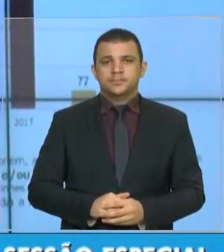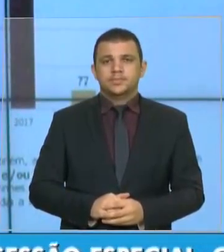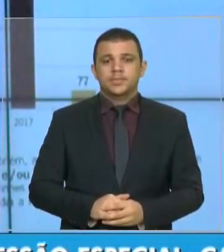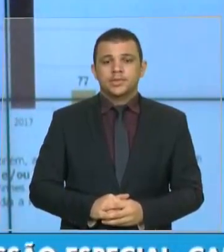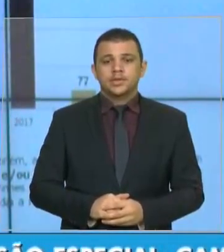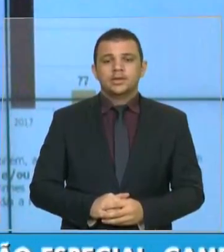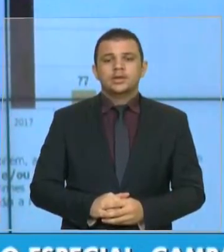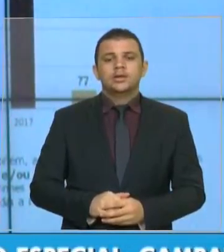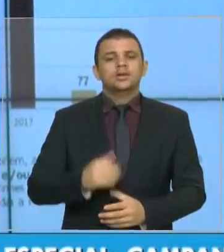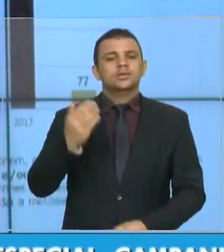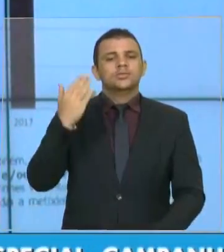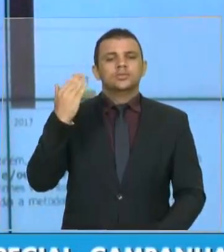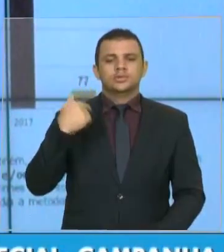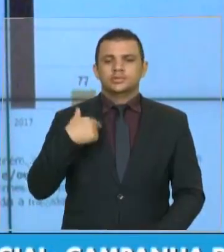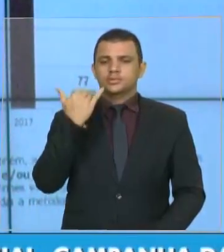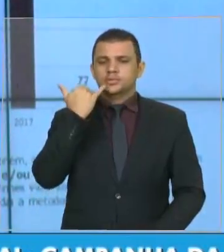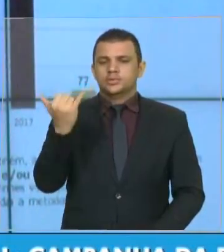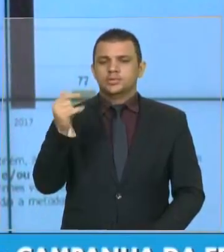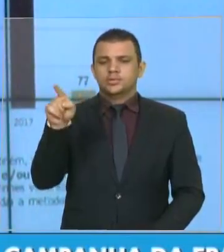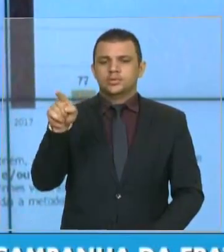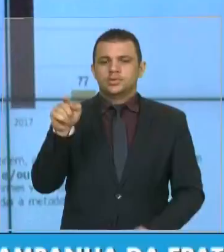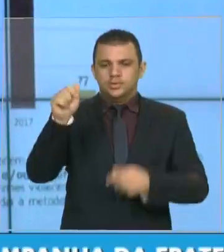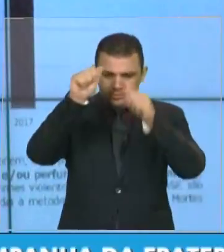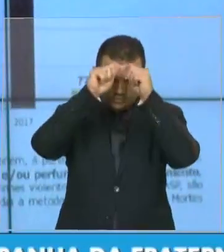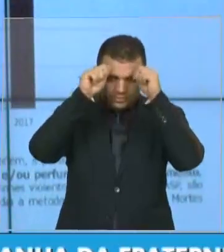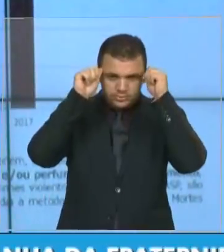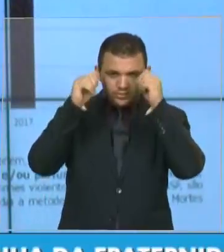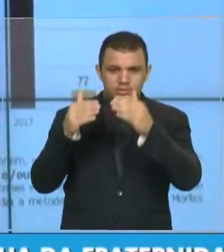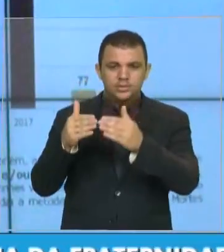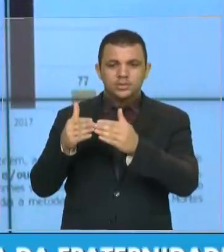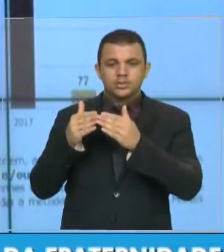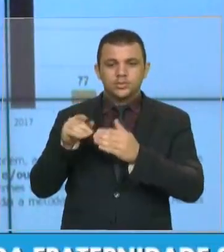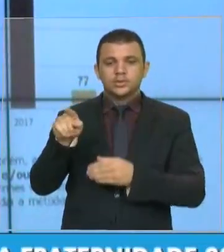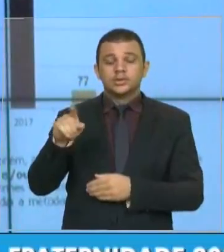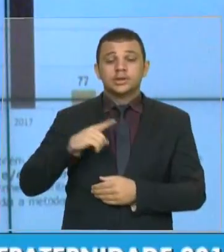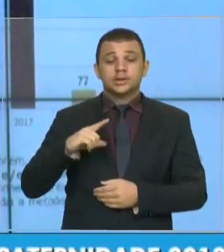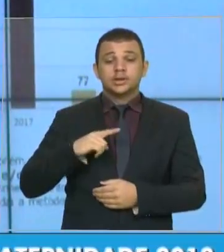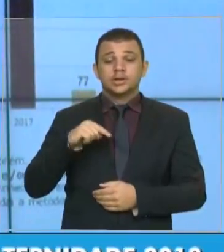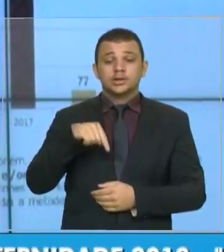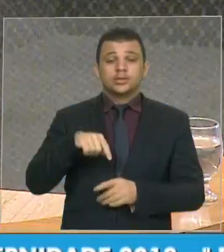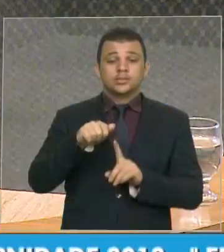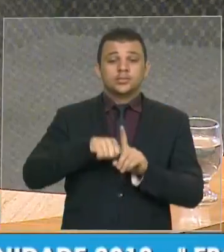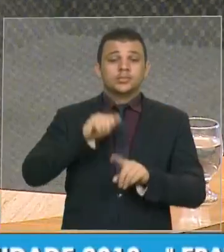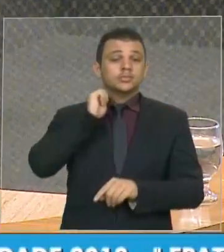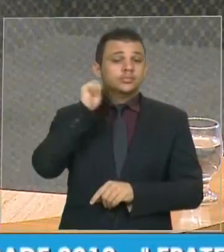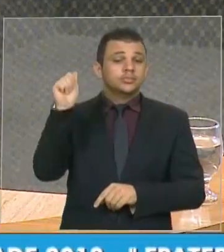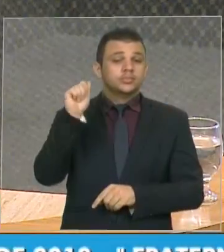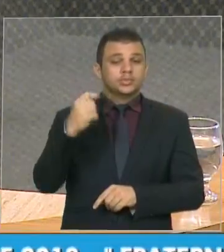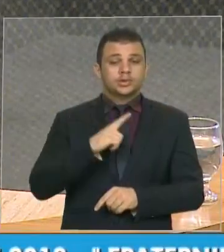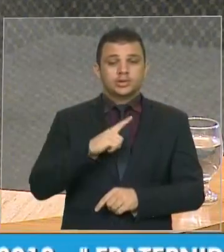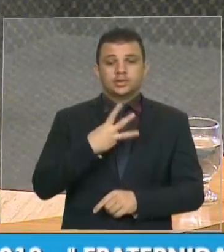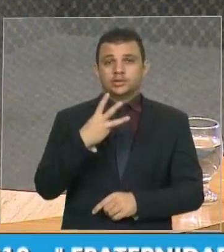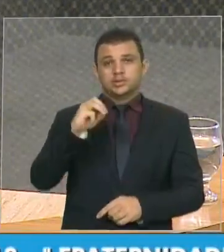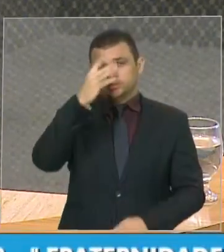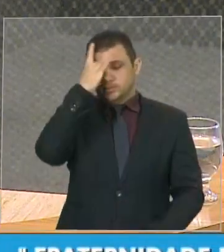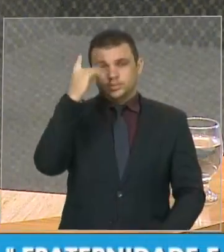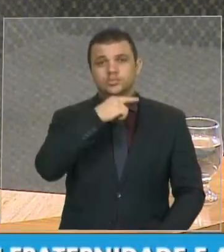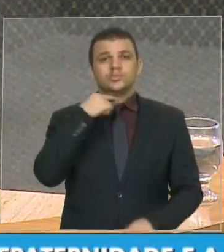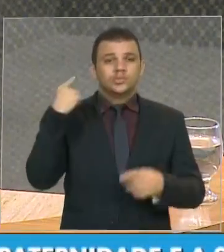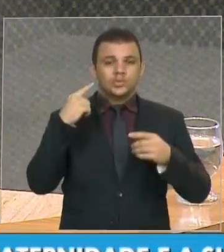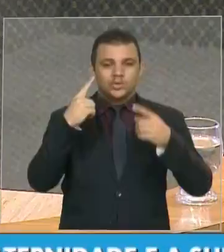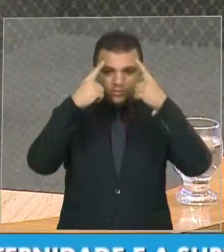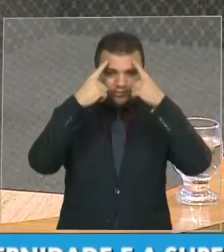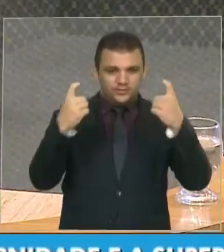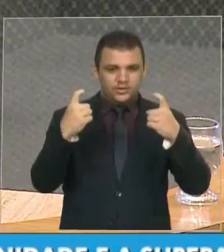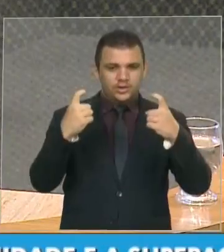Agora há pouco eu liguei para a minha assessoria, abril fechou em 30 mortes. O mês com